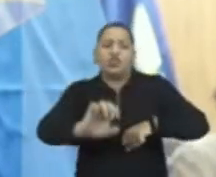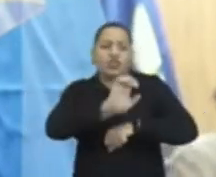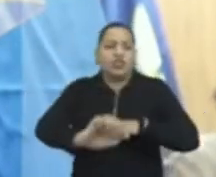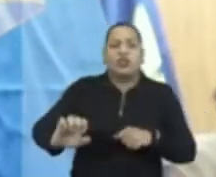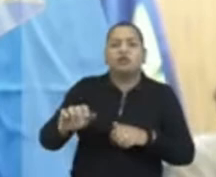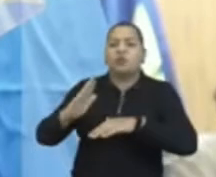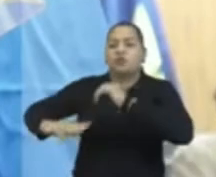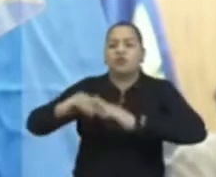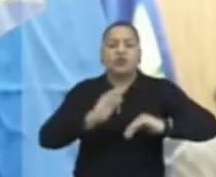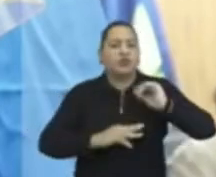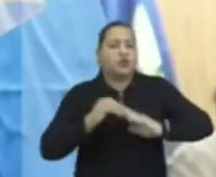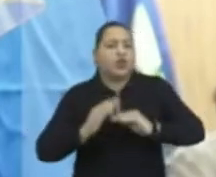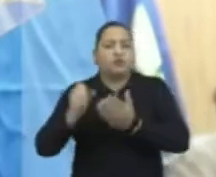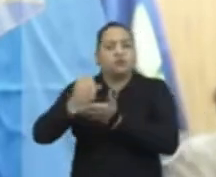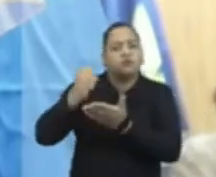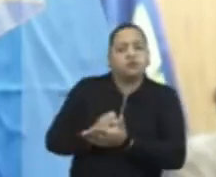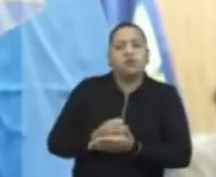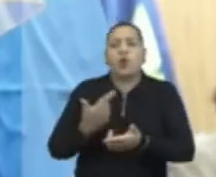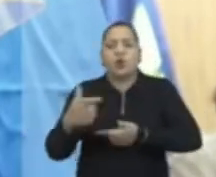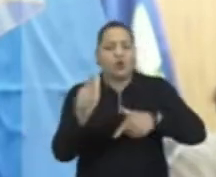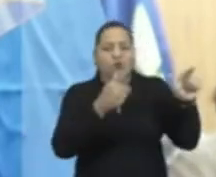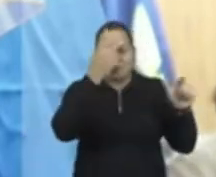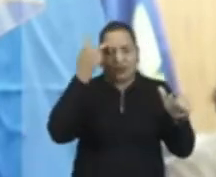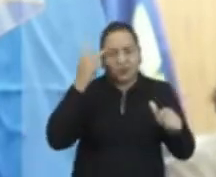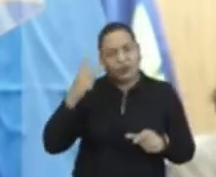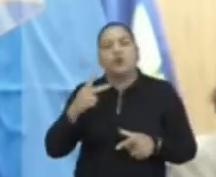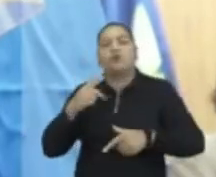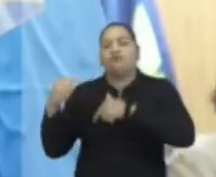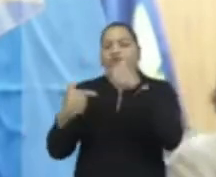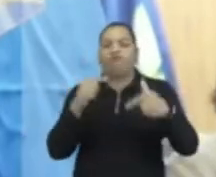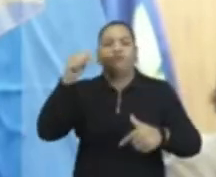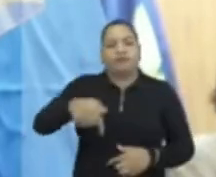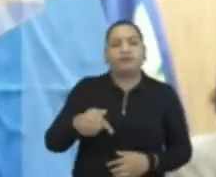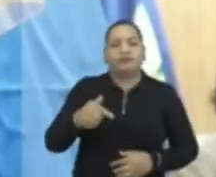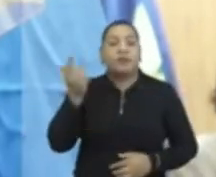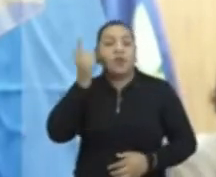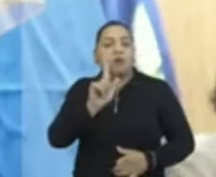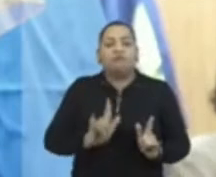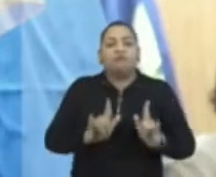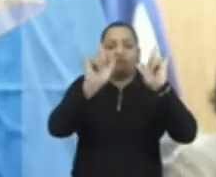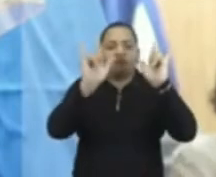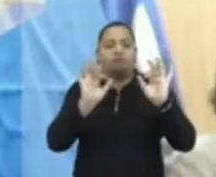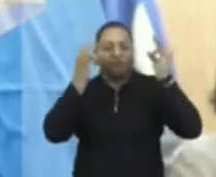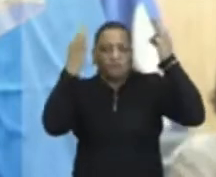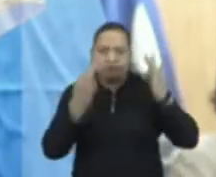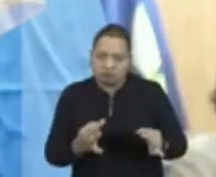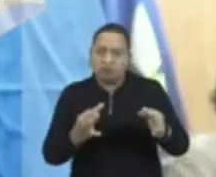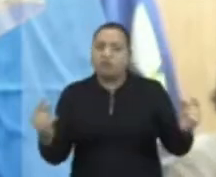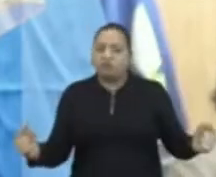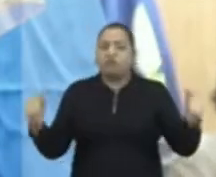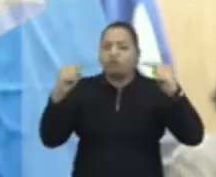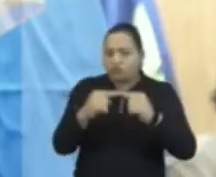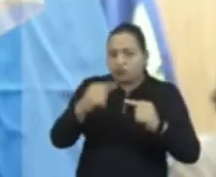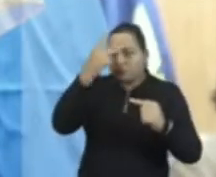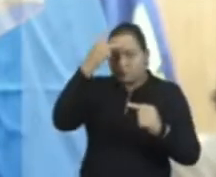e demais colaboradores. Para proporcionar espaço físico adequado a um quadro de pessoal desse porte